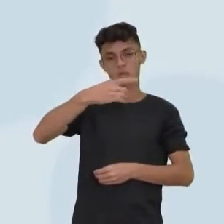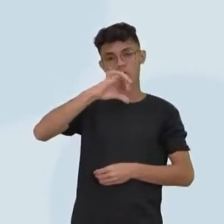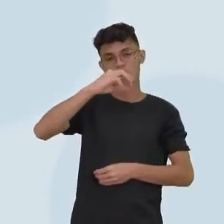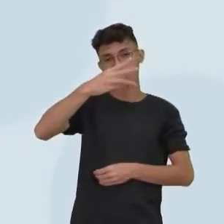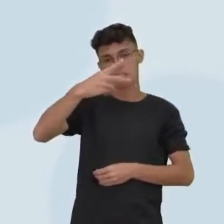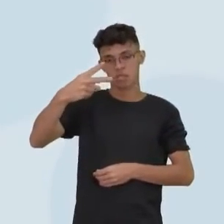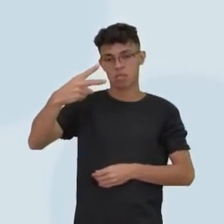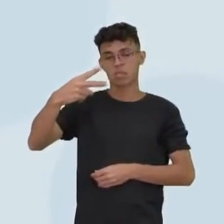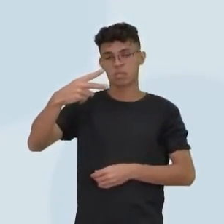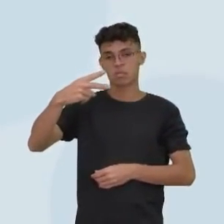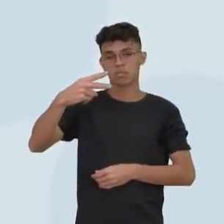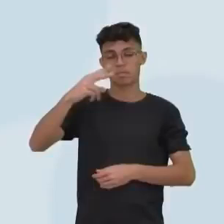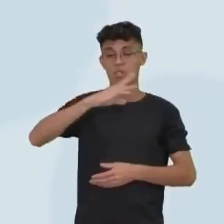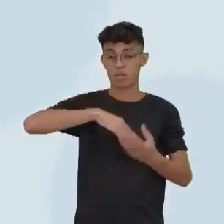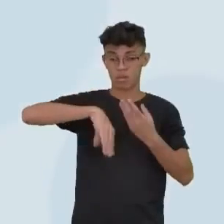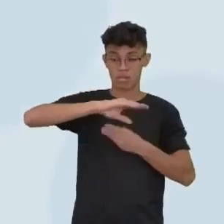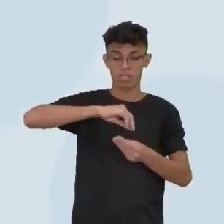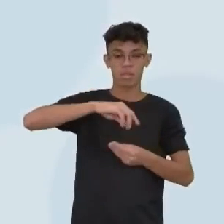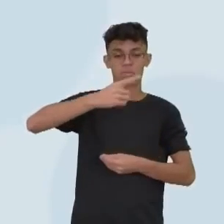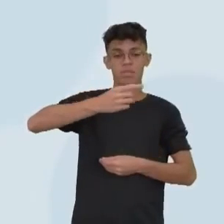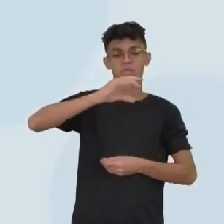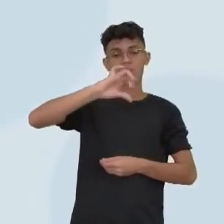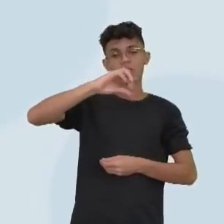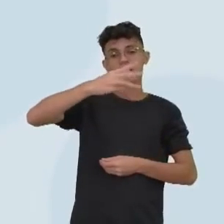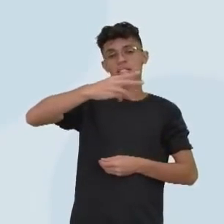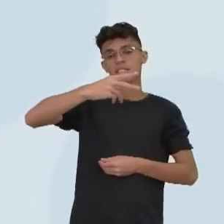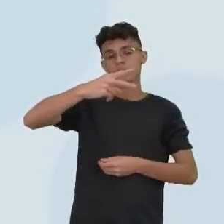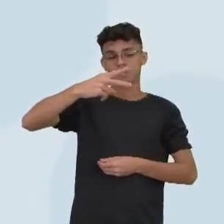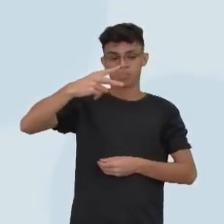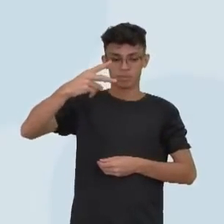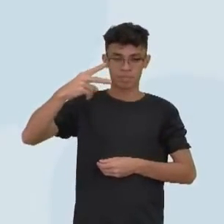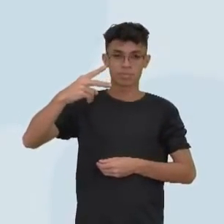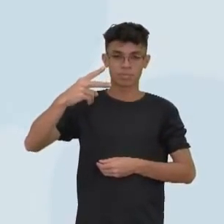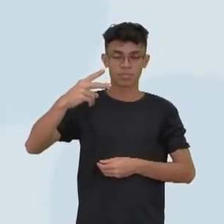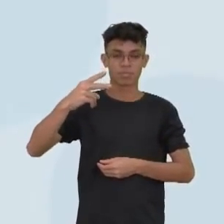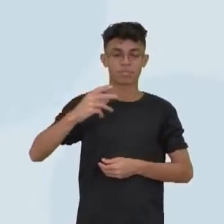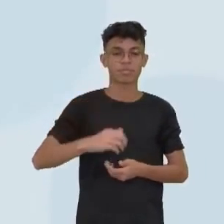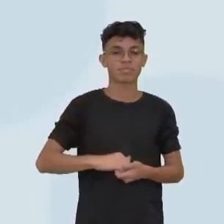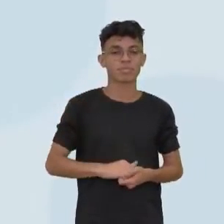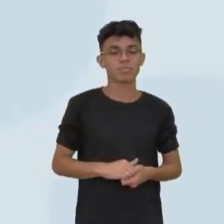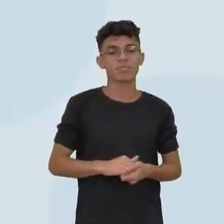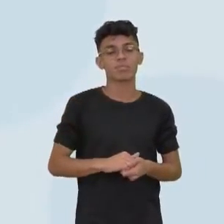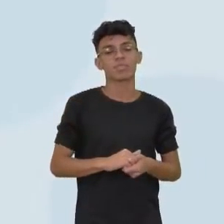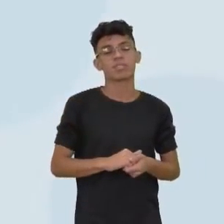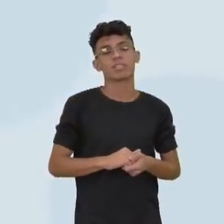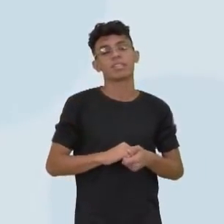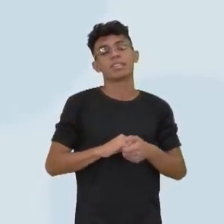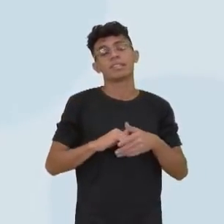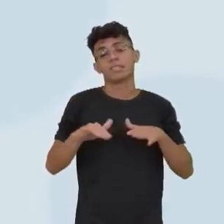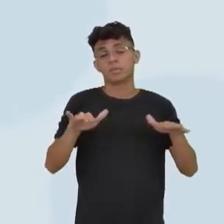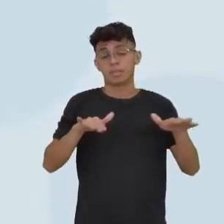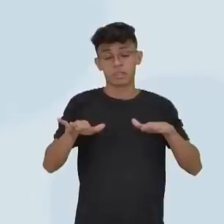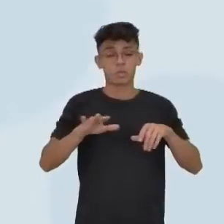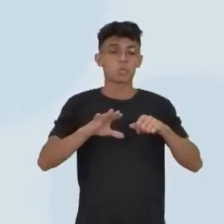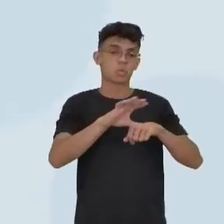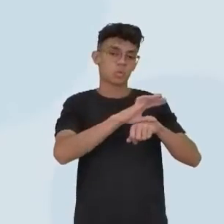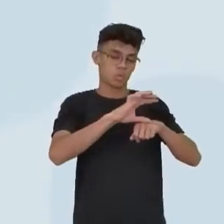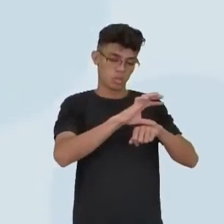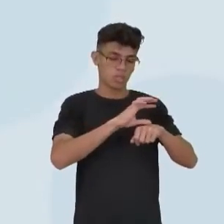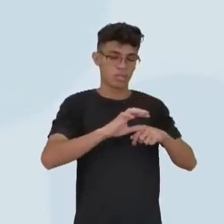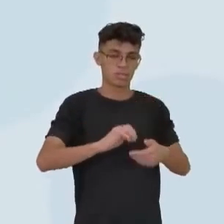tá? Então, a Revolução de 32 é a revolução, né, o movimento constitucionalista,